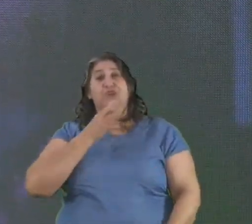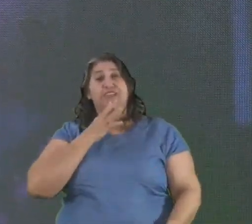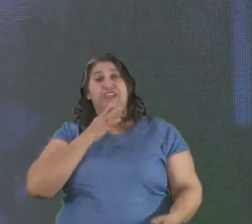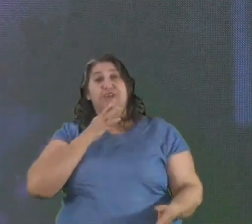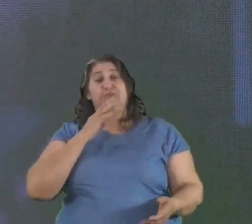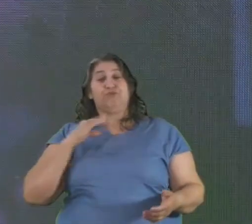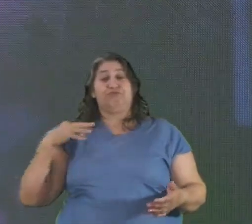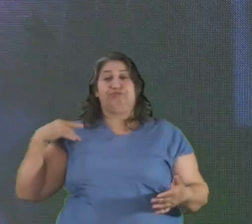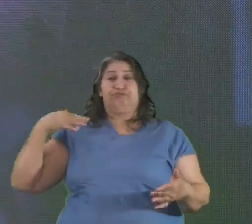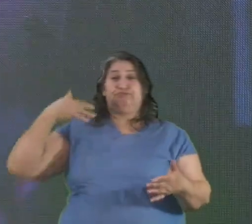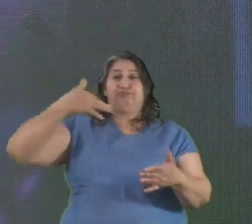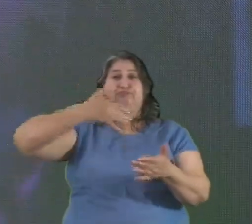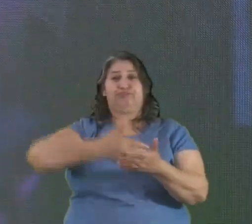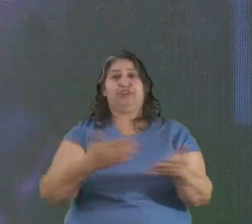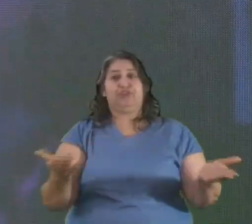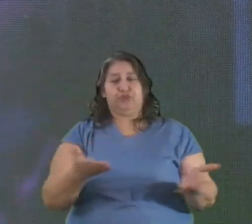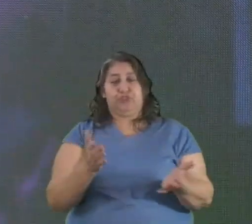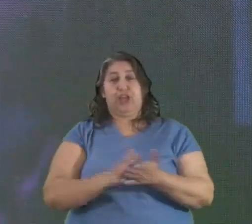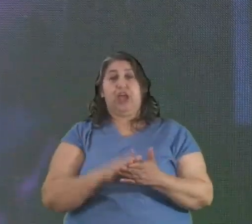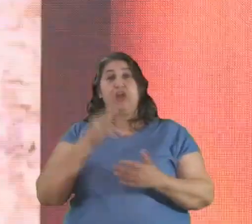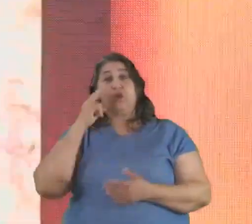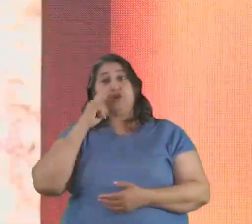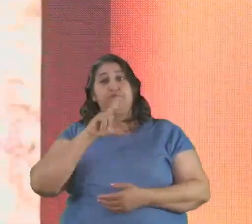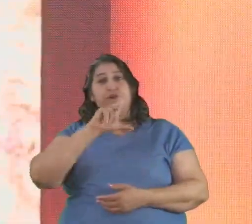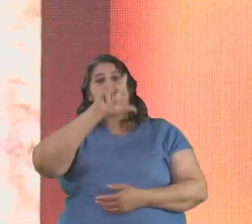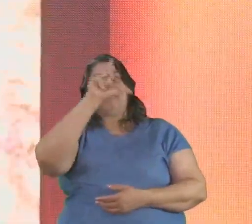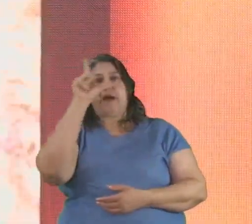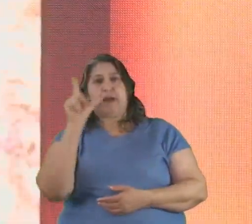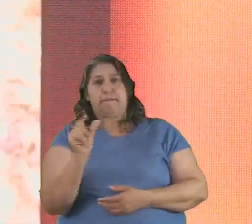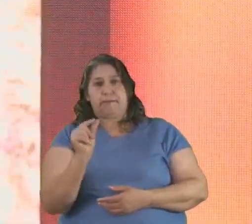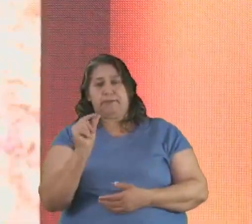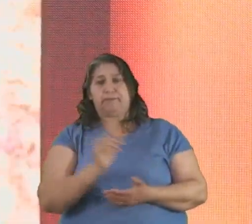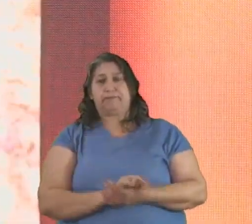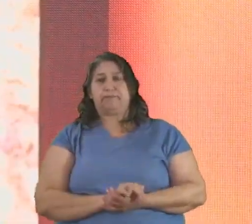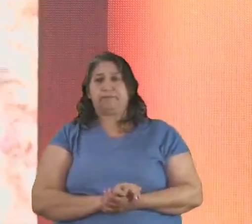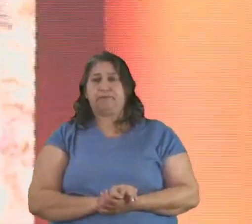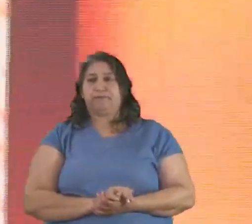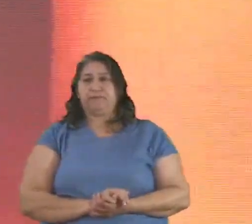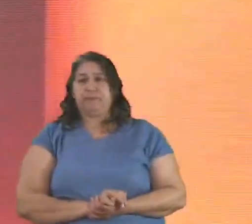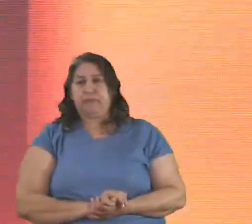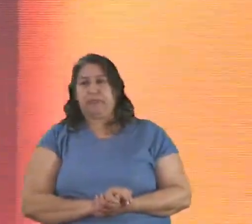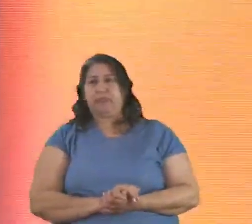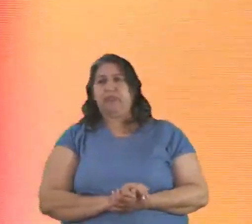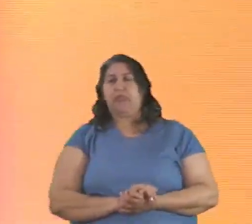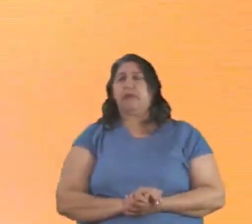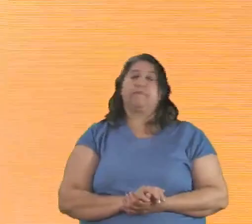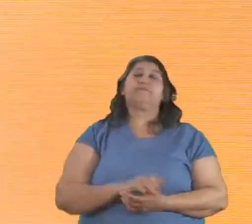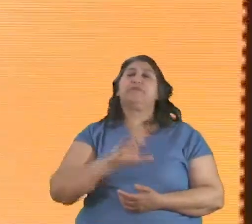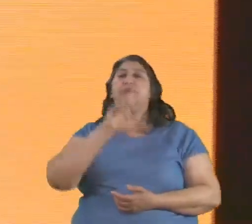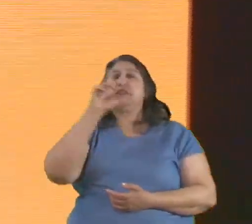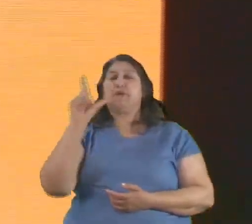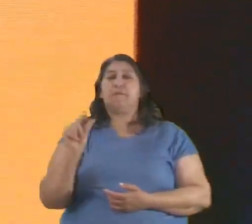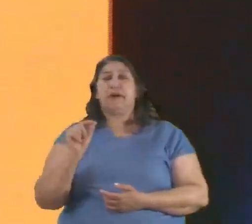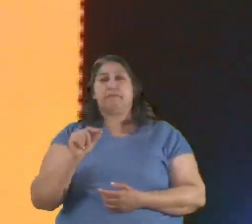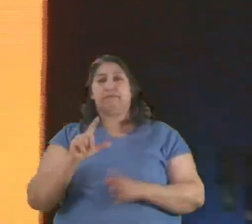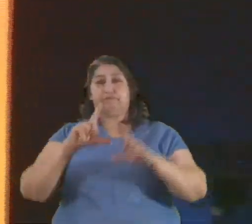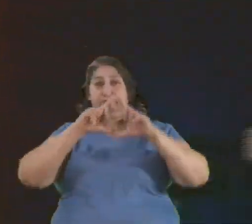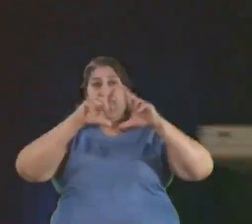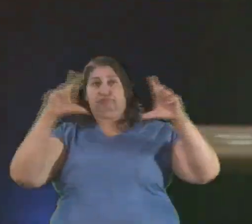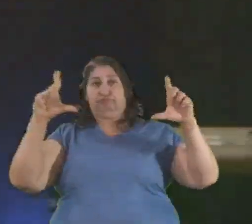que eu passei para o Marcos Lira, só para a igreja localizar. Aqui está um mapa,